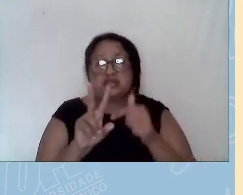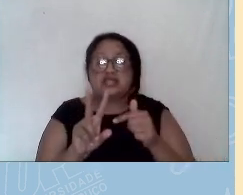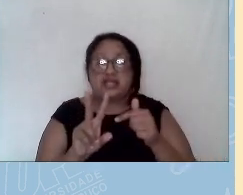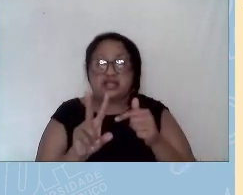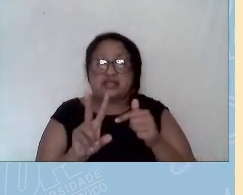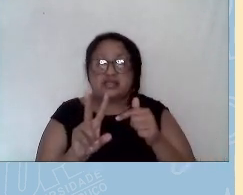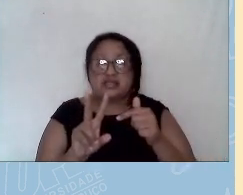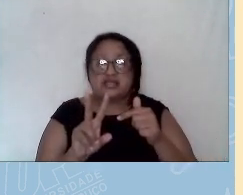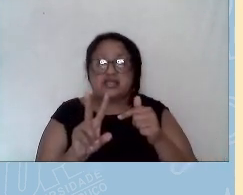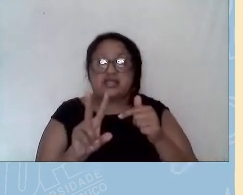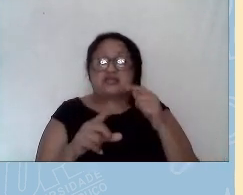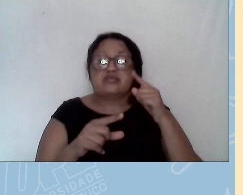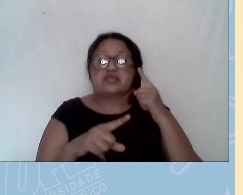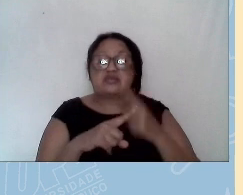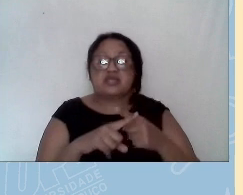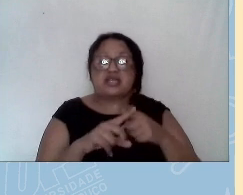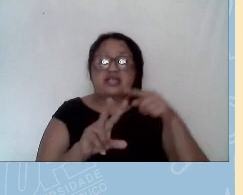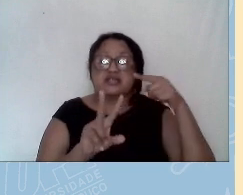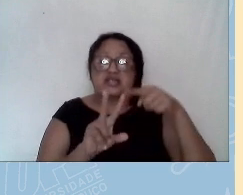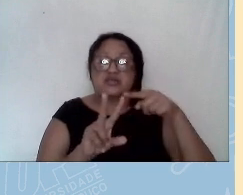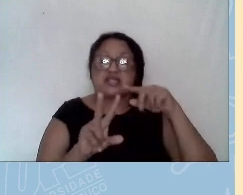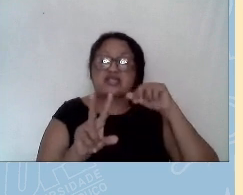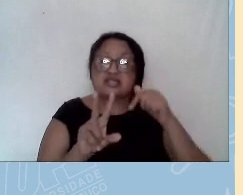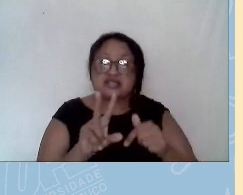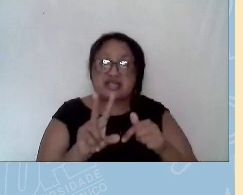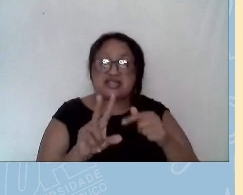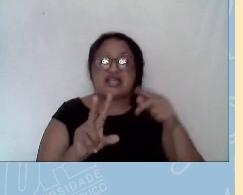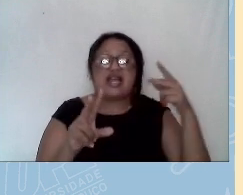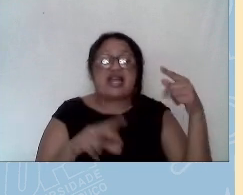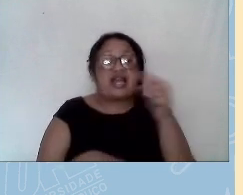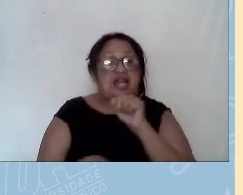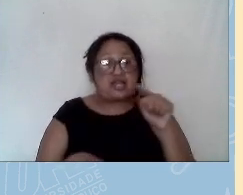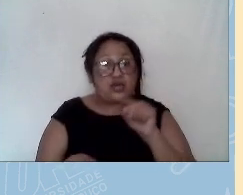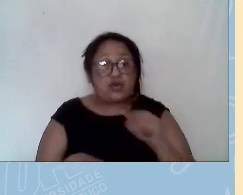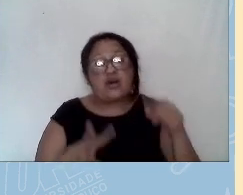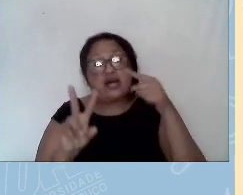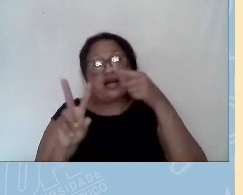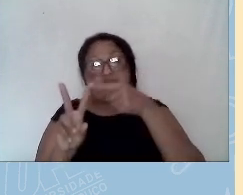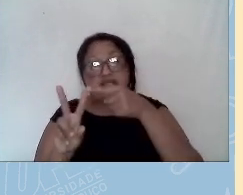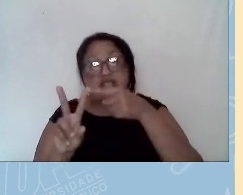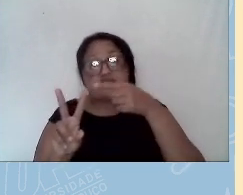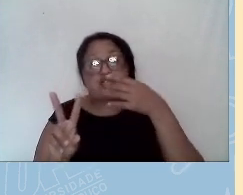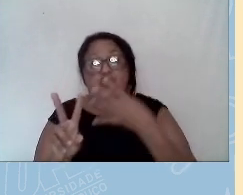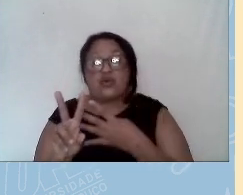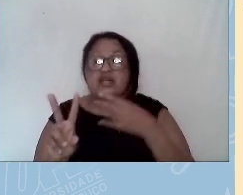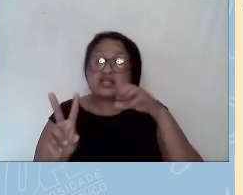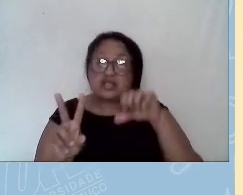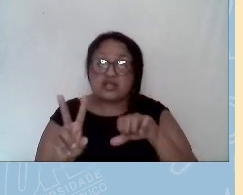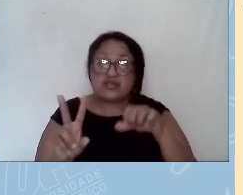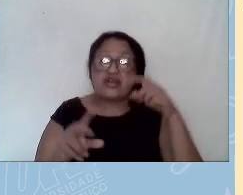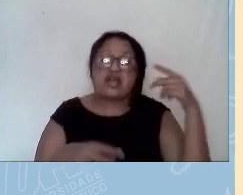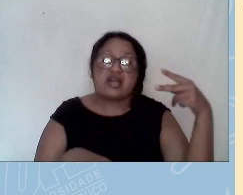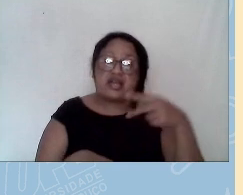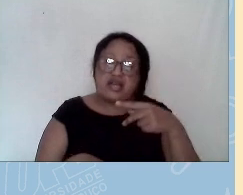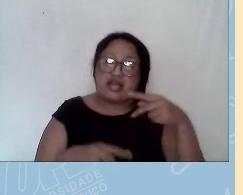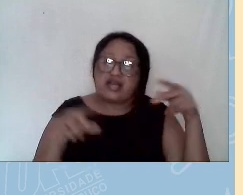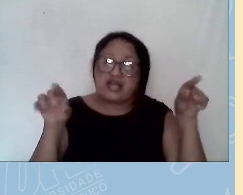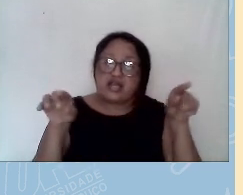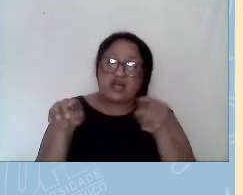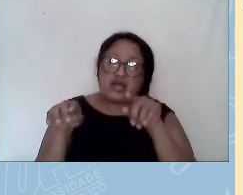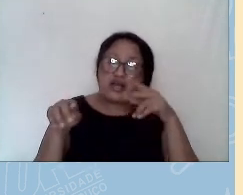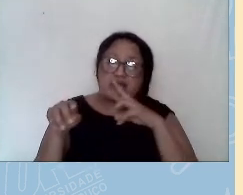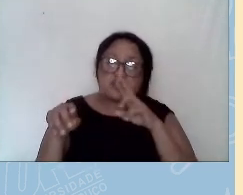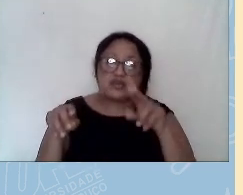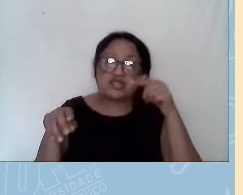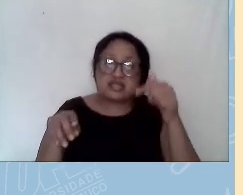quadrada de 49 e sabemos que a raiz quadrada de 49 é igual a 7 ora 7 é um